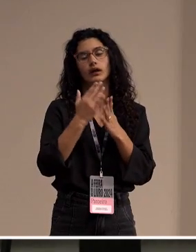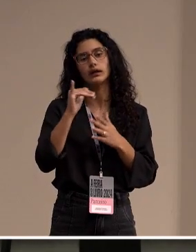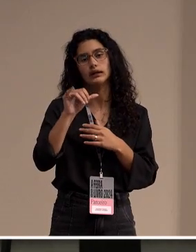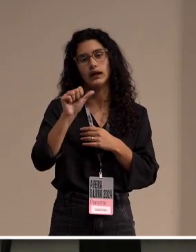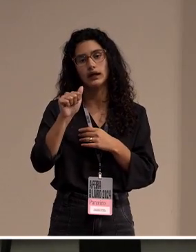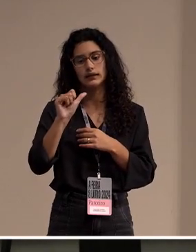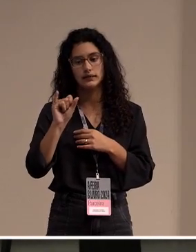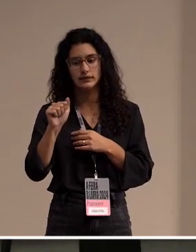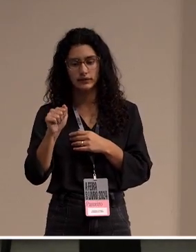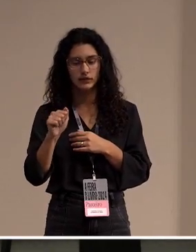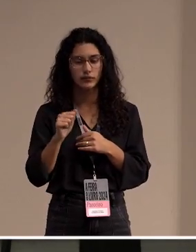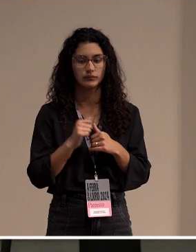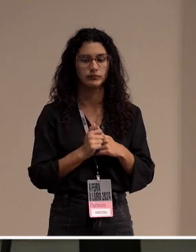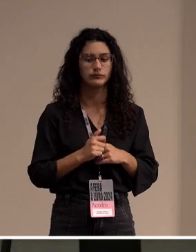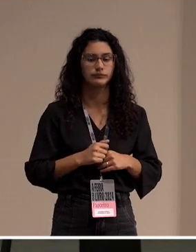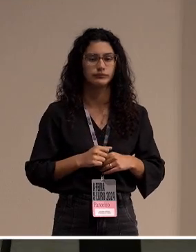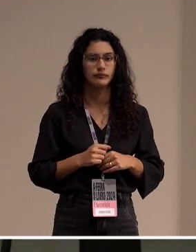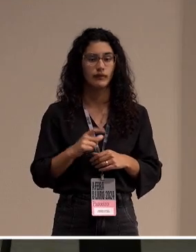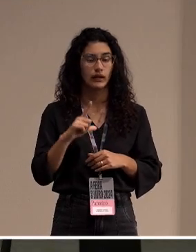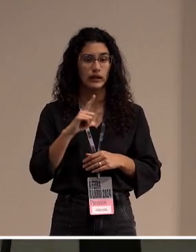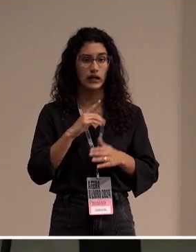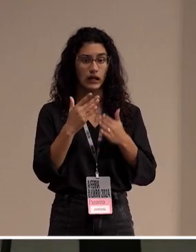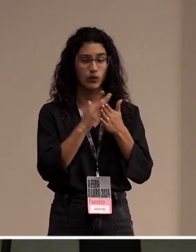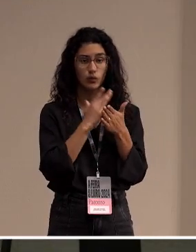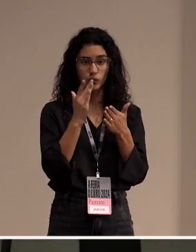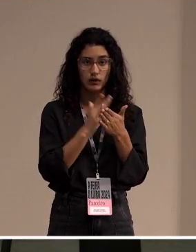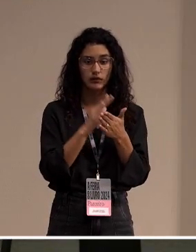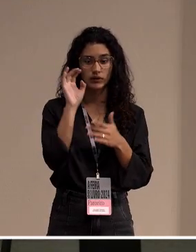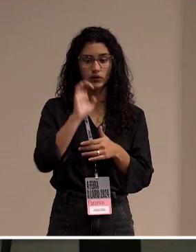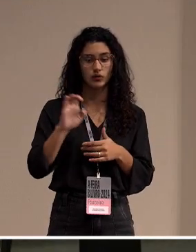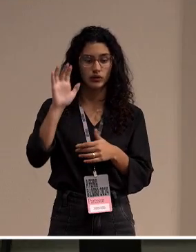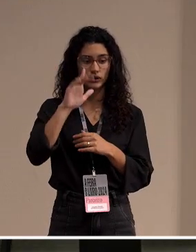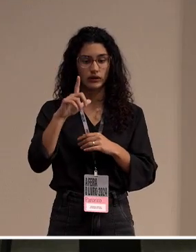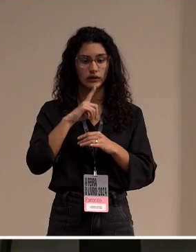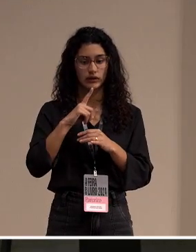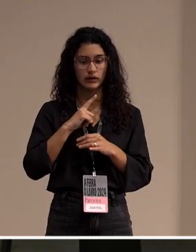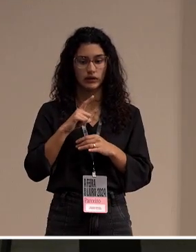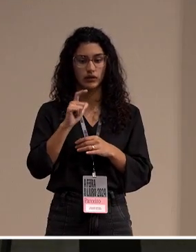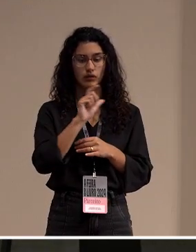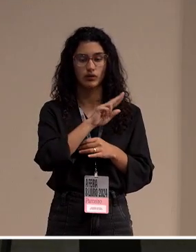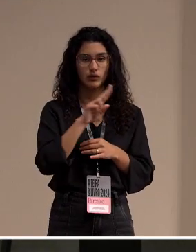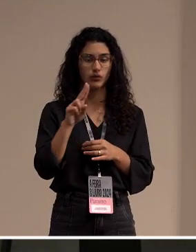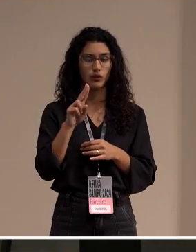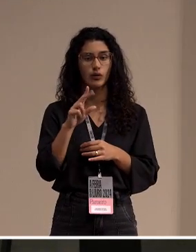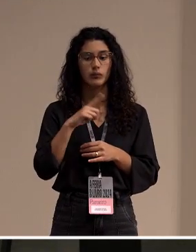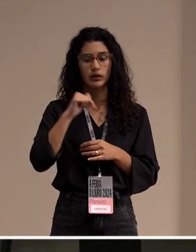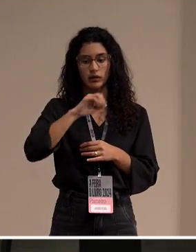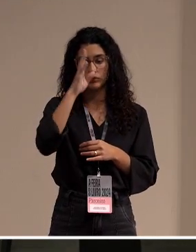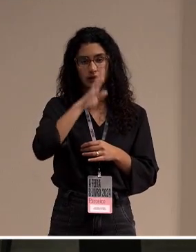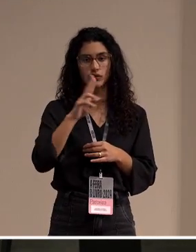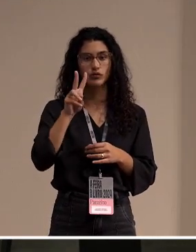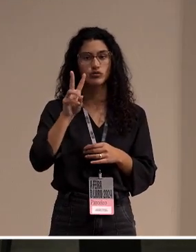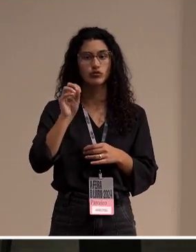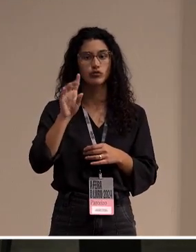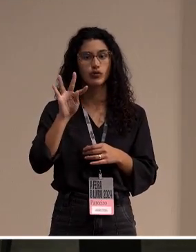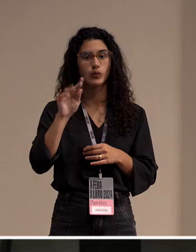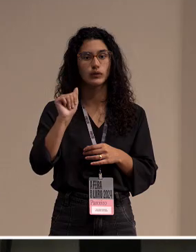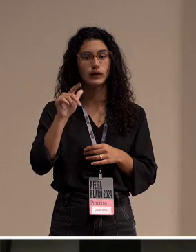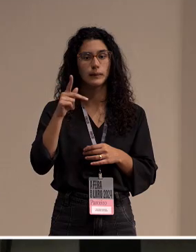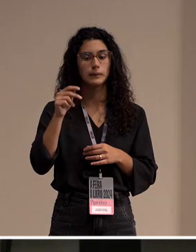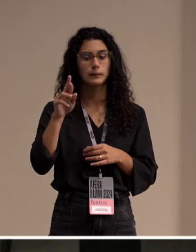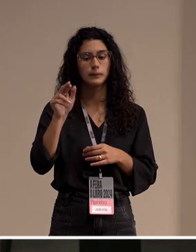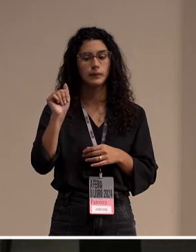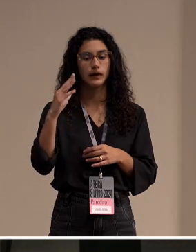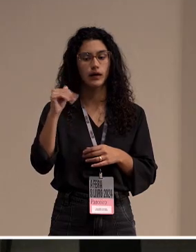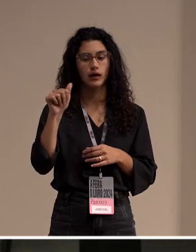é, né, ela tem um livro... Nos Estados Unidos ele chama-se Homecoming, aqui no Brasil De Volta para Casa,